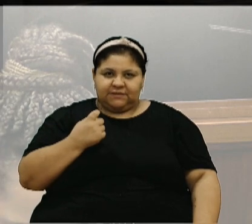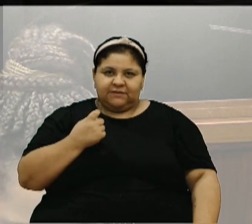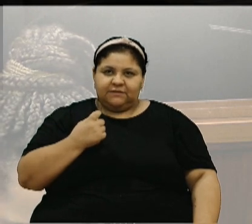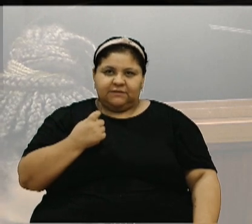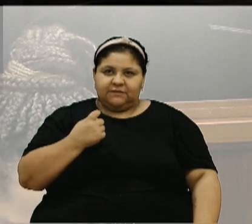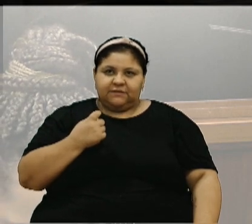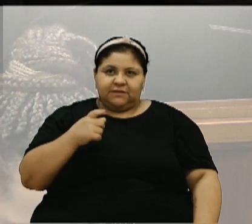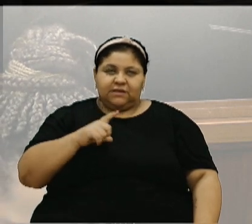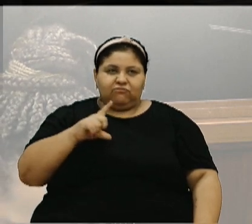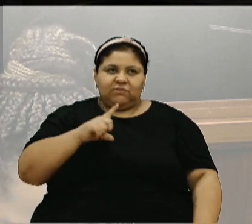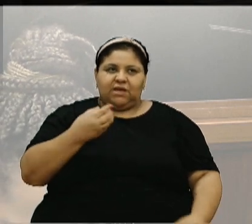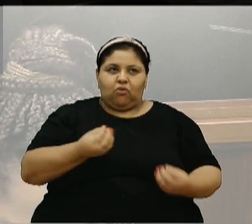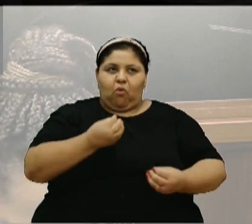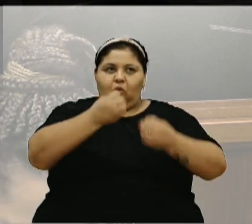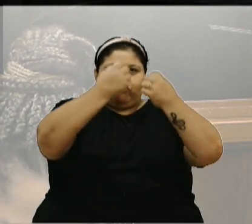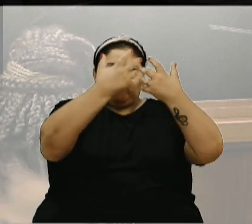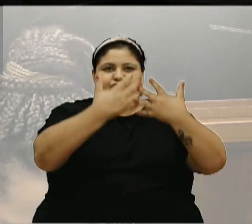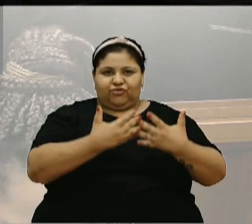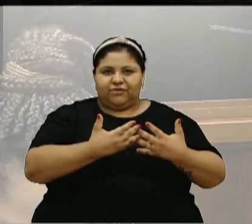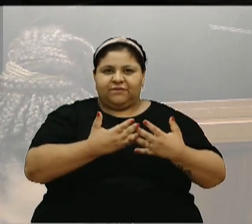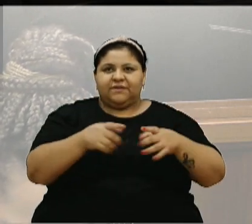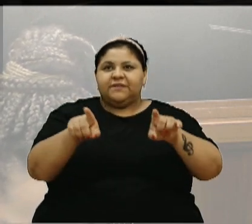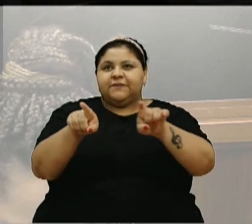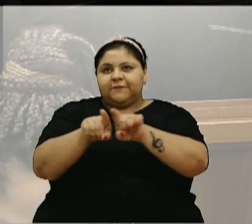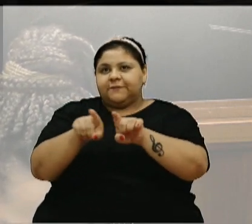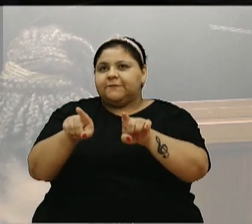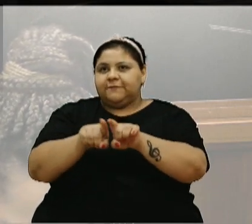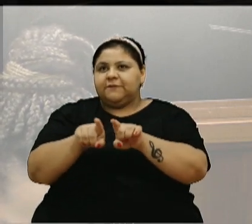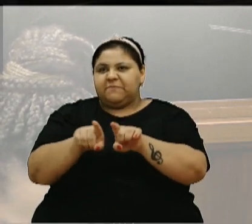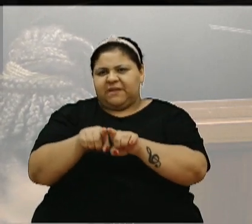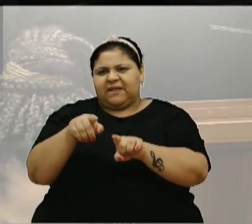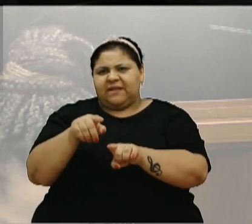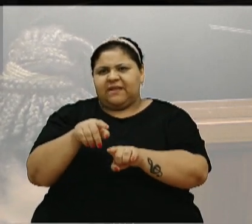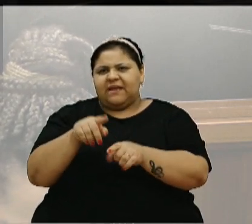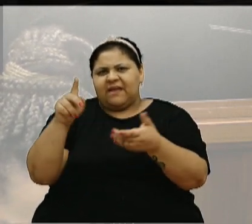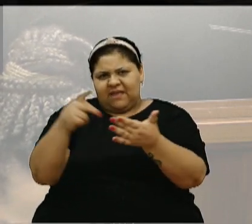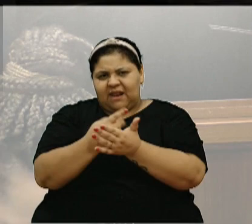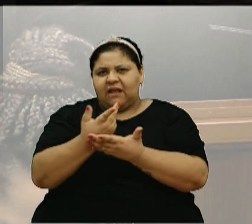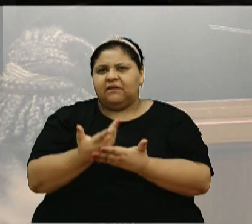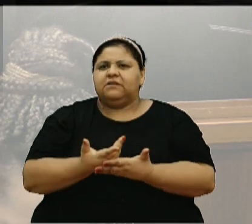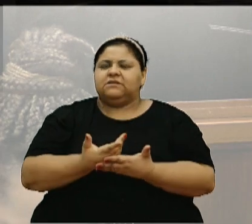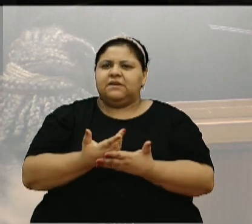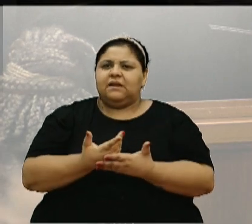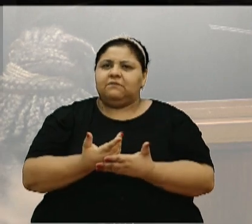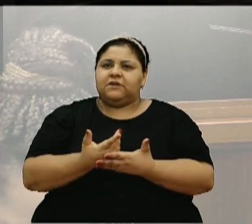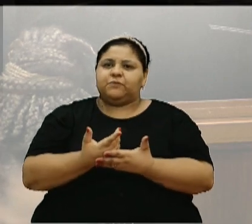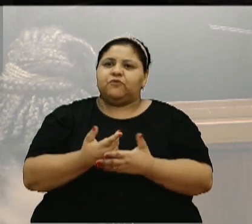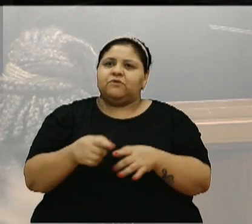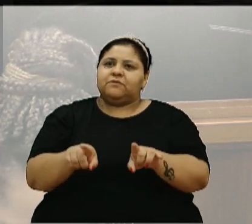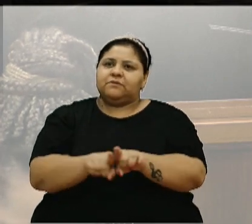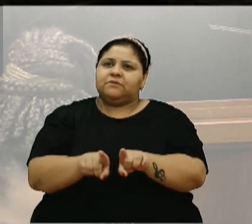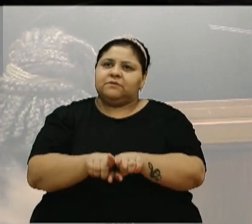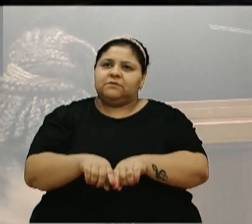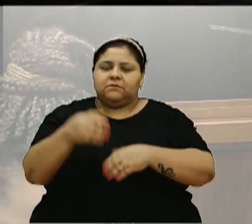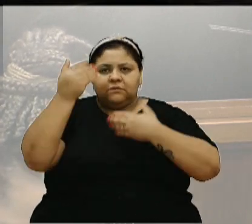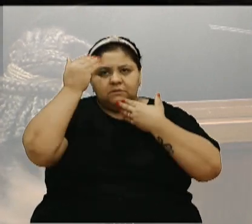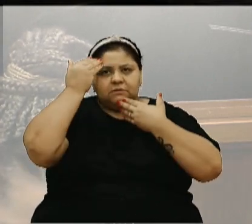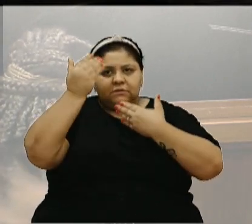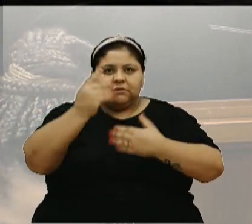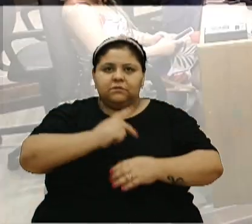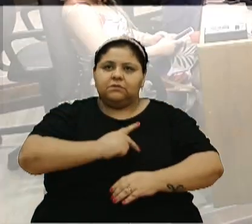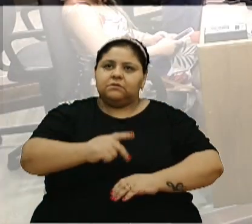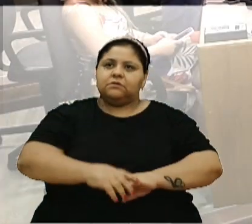injustificados e, por sua vez, talvez espúrios também, né, vereador Elisandro Fiuza? Muito obrigado,